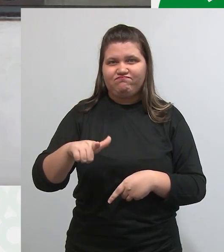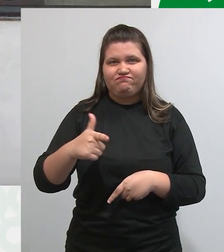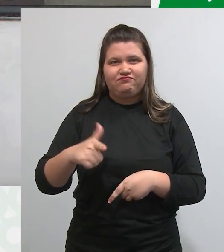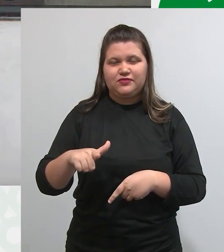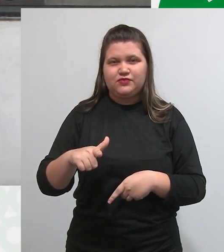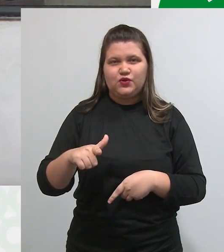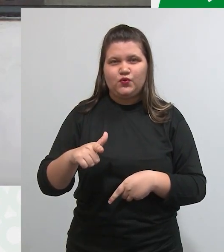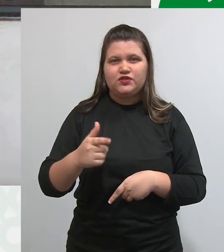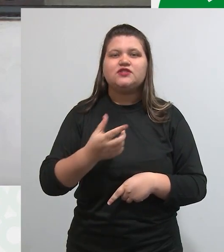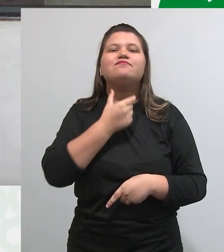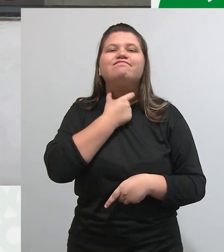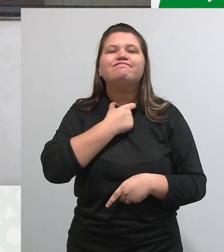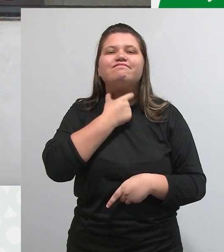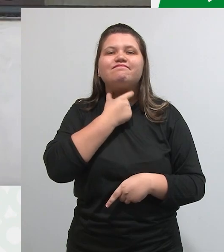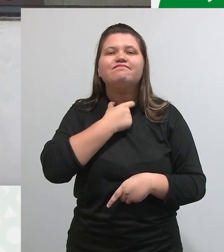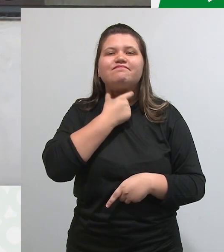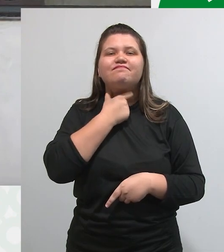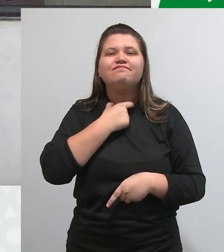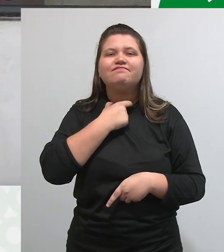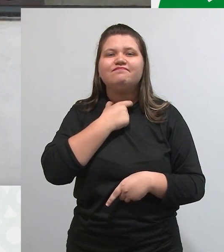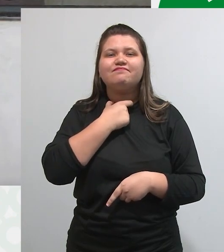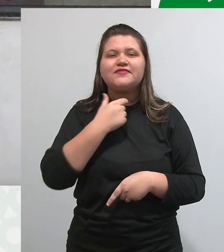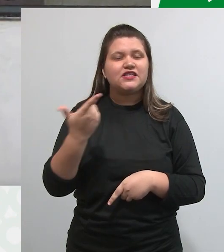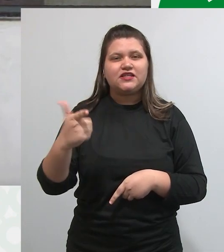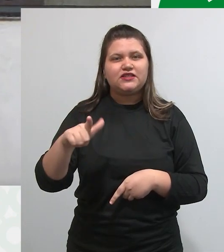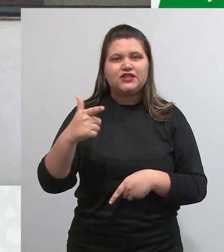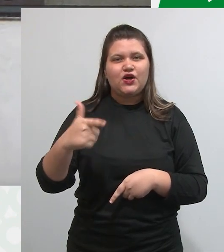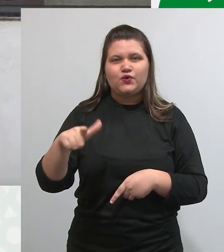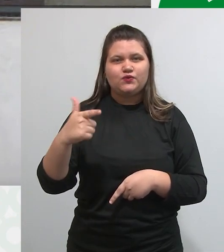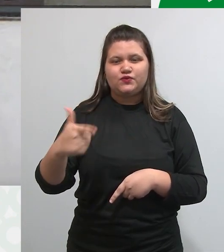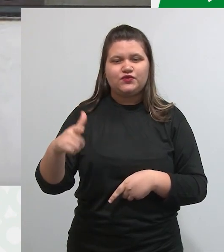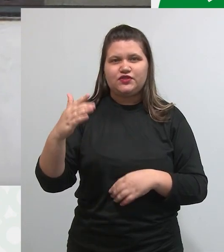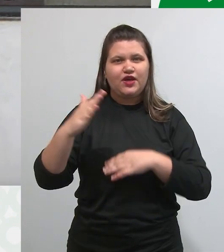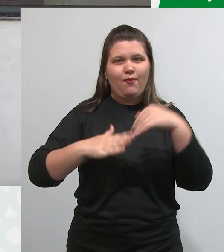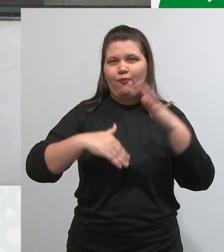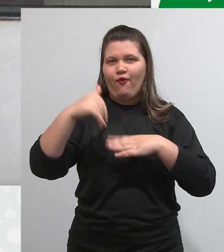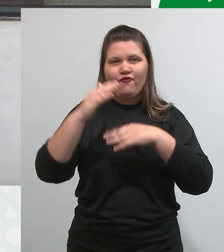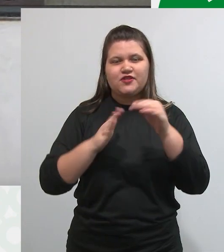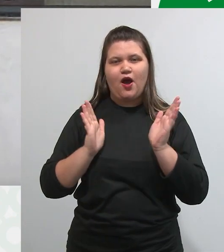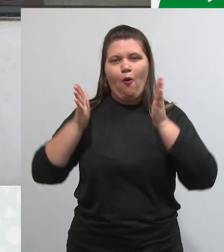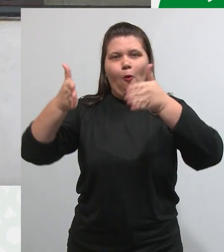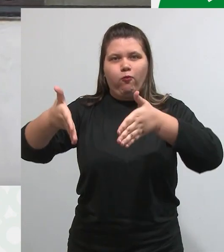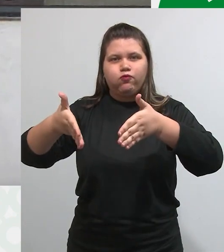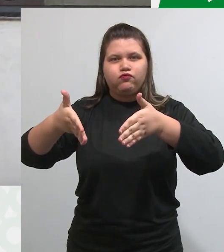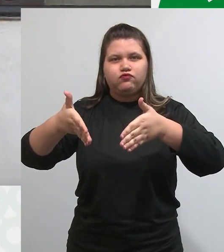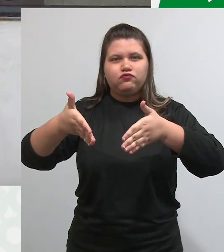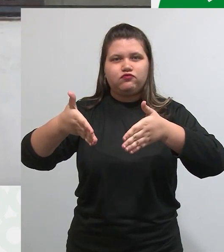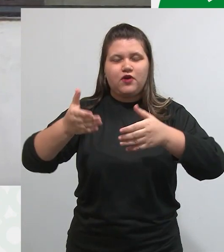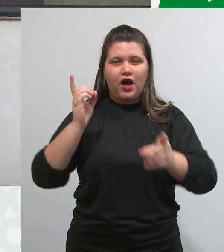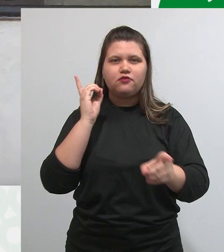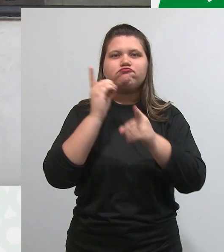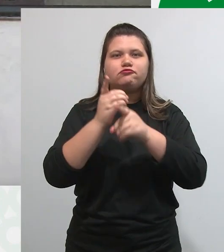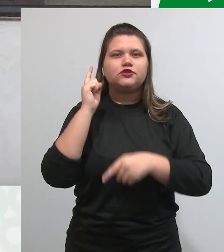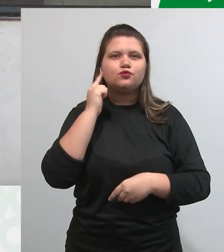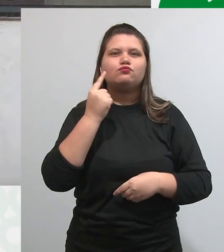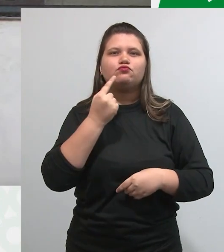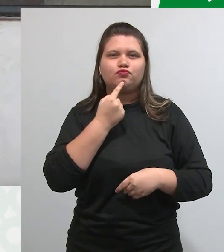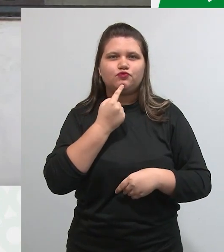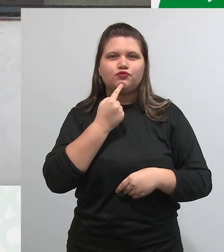na época não tinha fono, não tinha especialista, e eu descobri que ele era surdo, e eu comecei a trabalhar com ele do meu